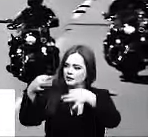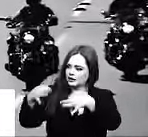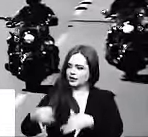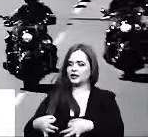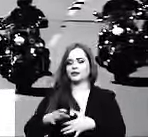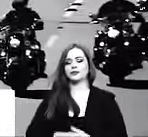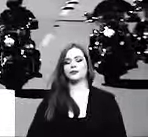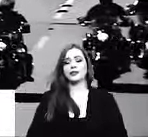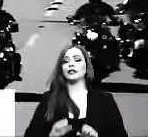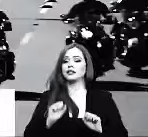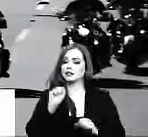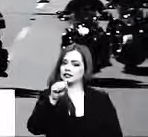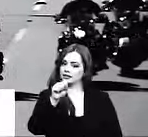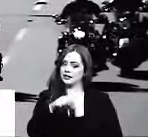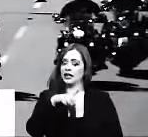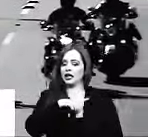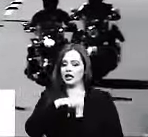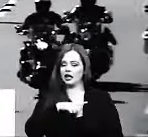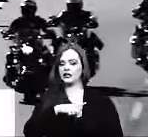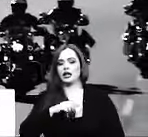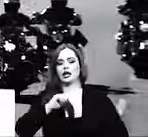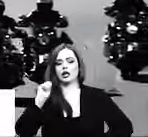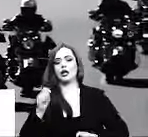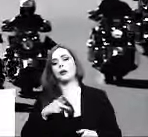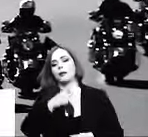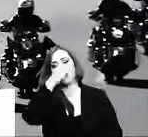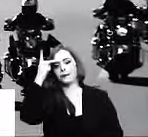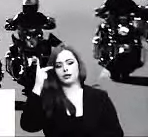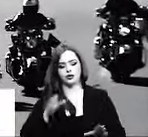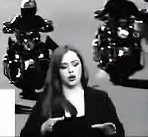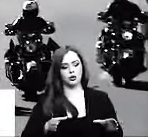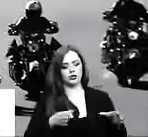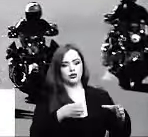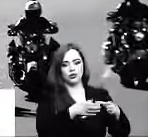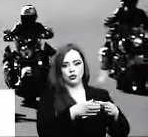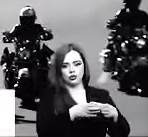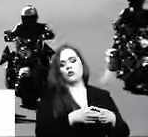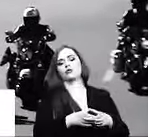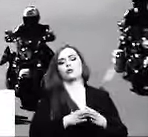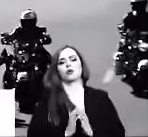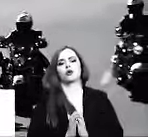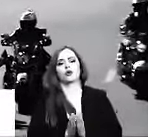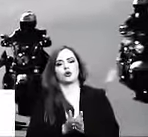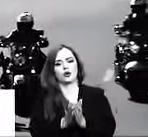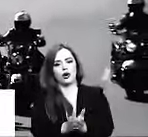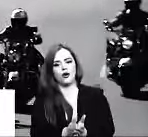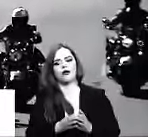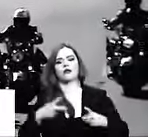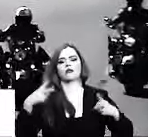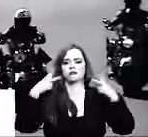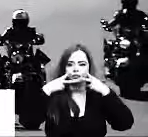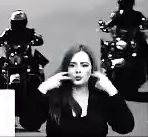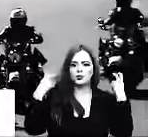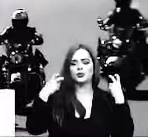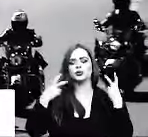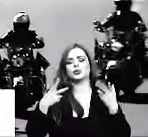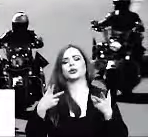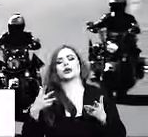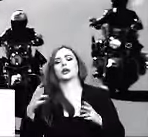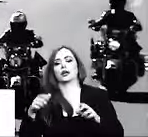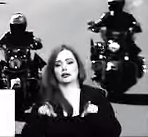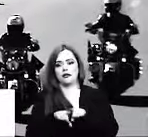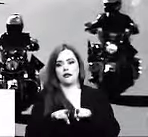há proporcionalidade possível a um ataque como Israel sofreu. Vai o quê? Invadir Gaza, estuprar meninas, degolar